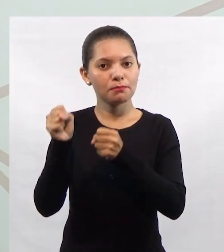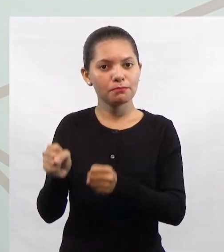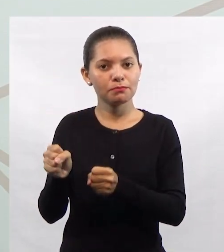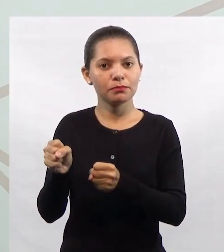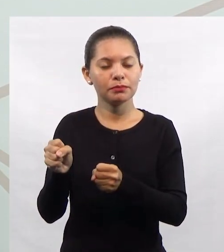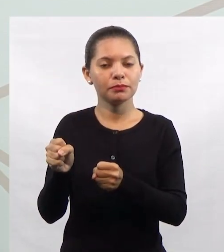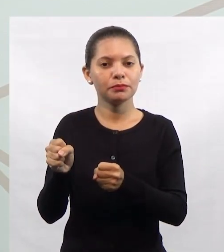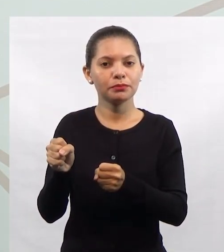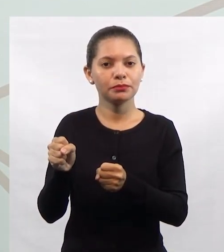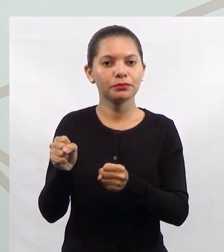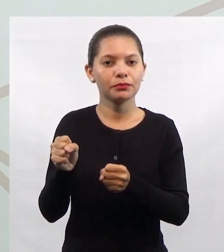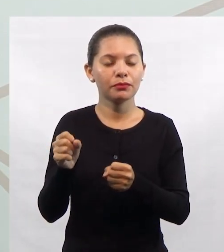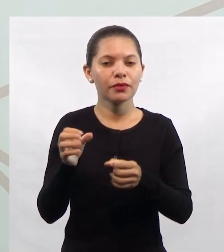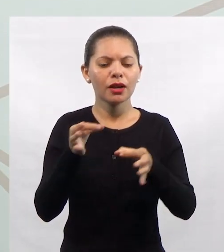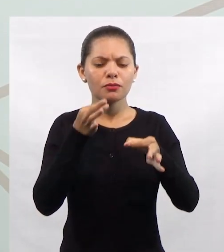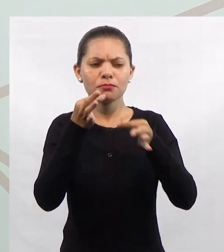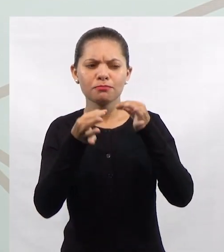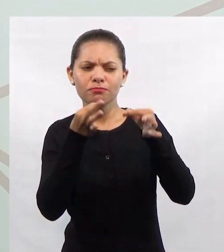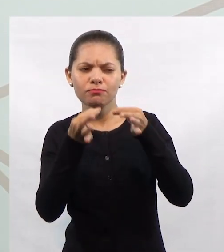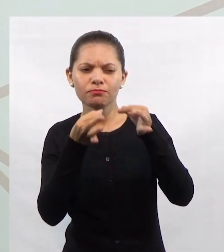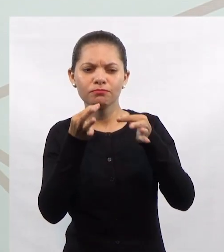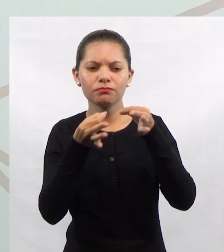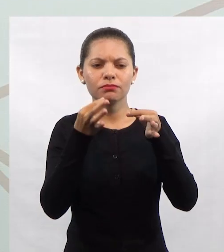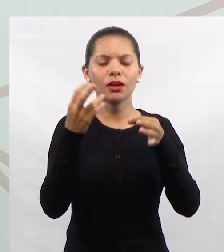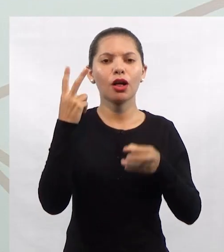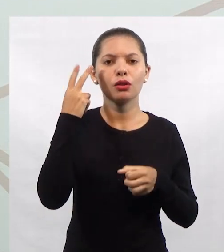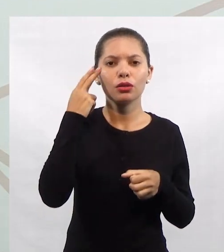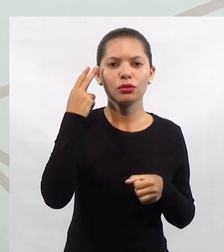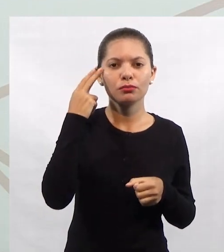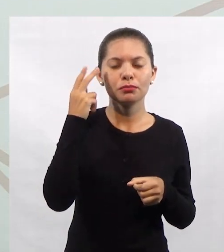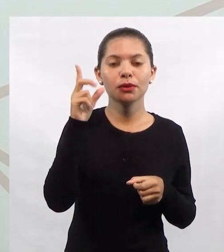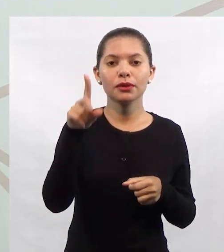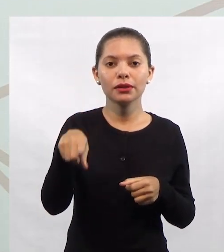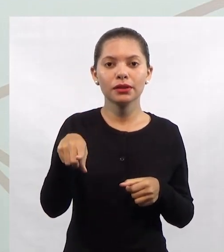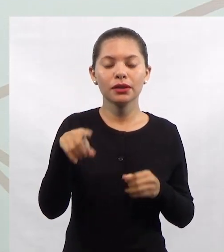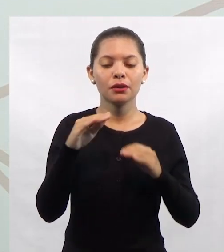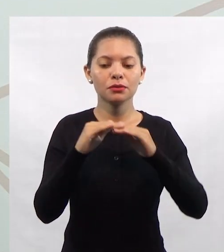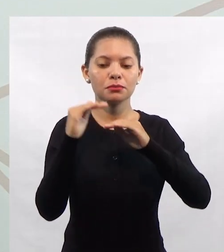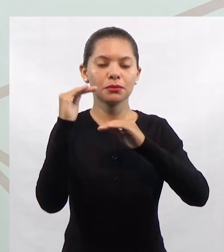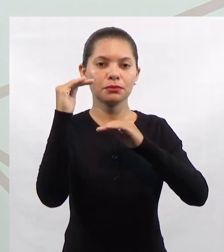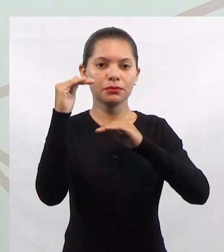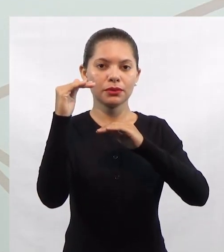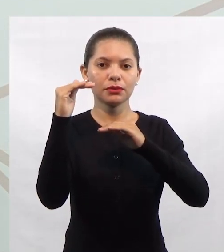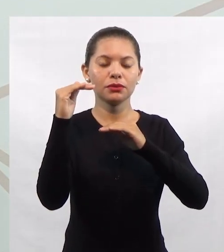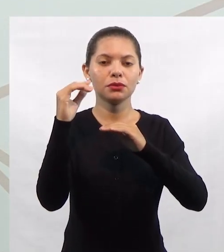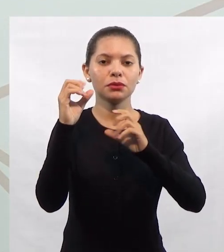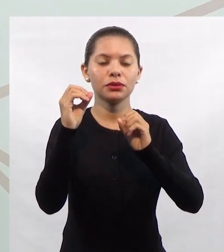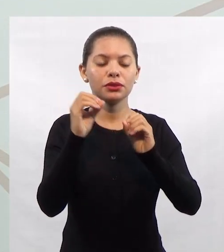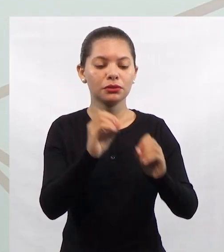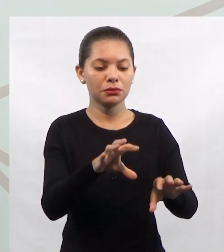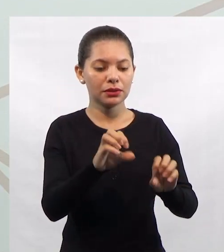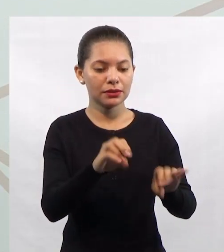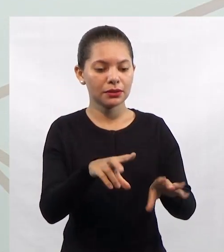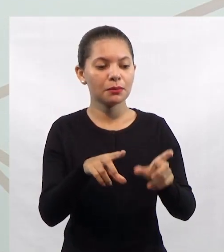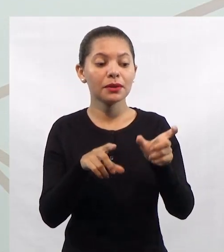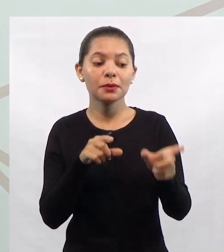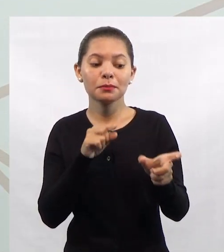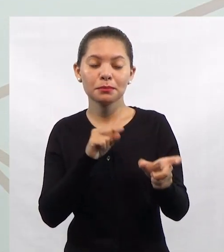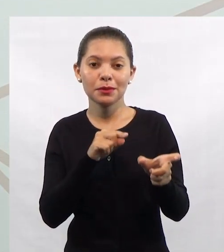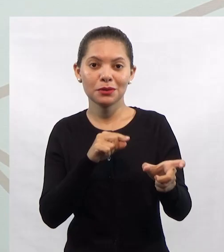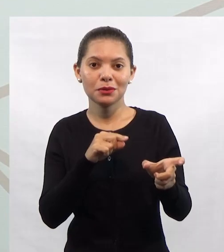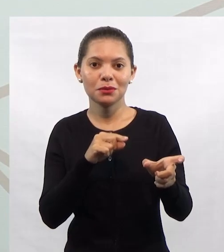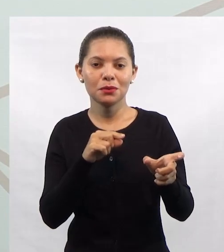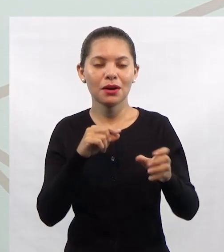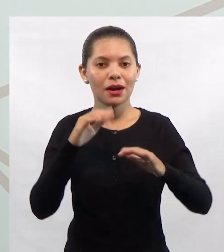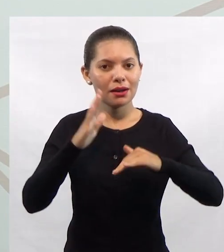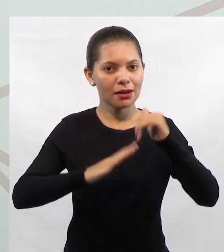E serve como uma crítica ao senso comum e ao processo educacional para que os sujeitos sejam